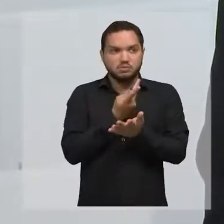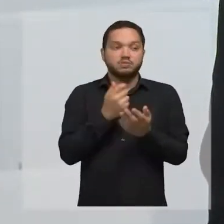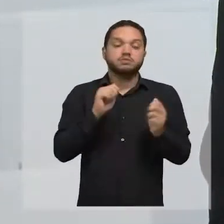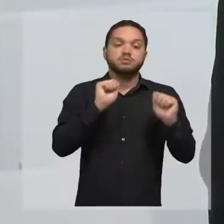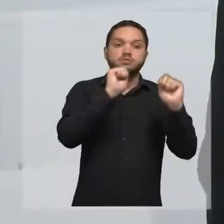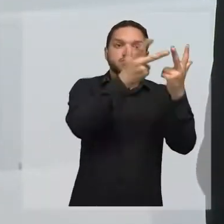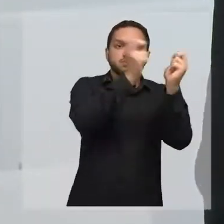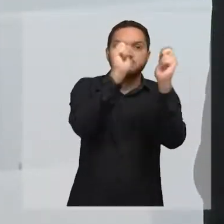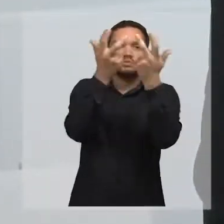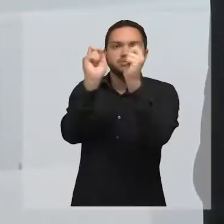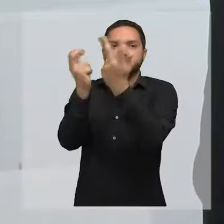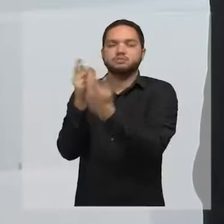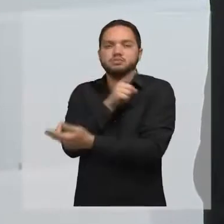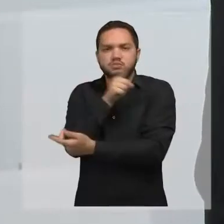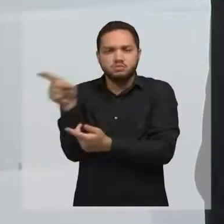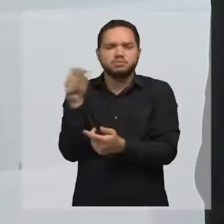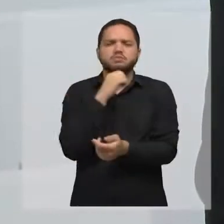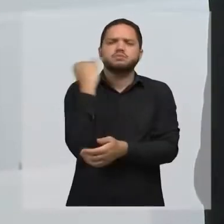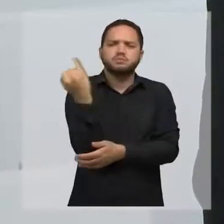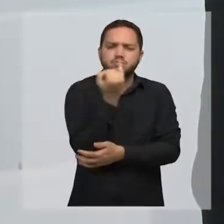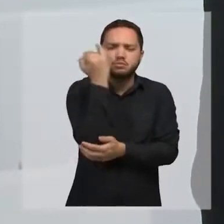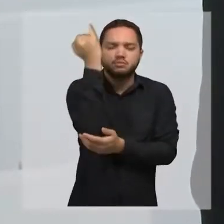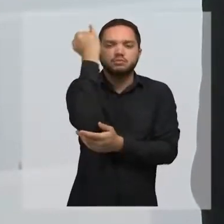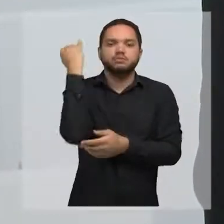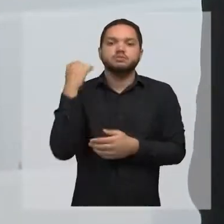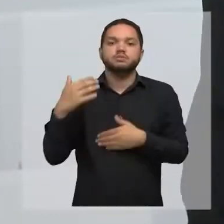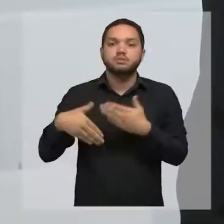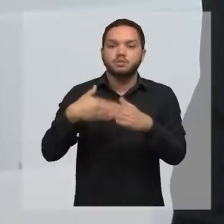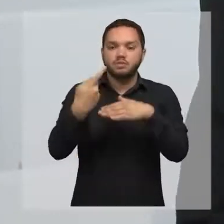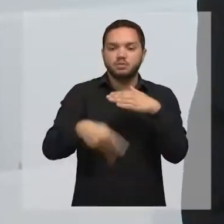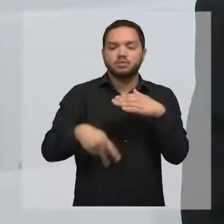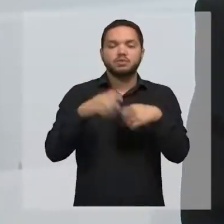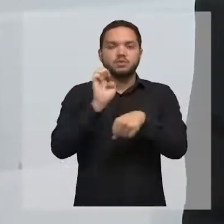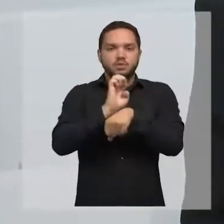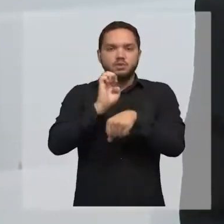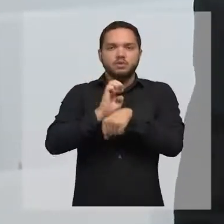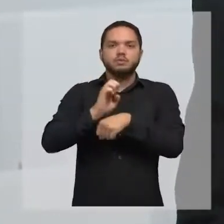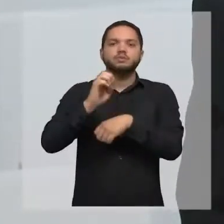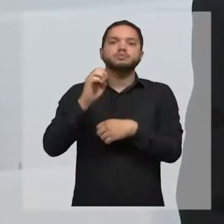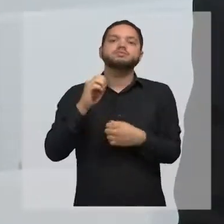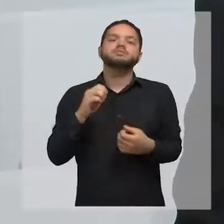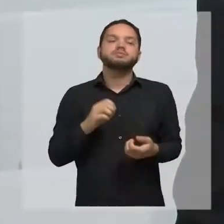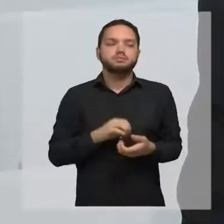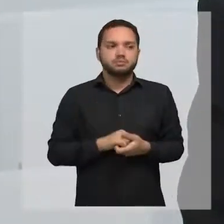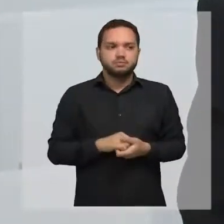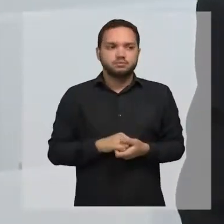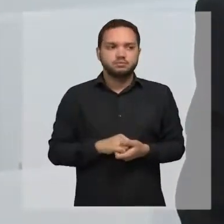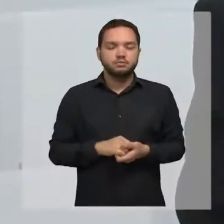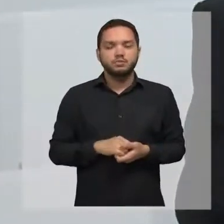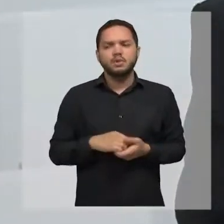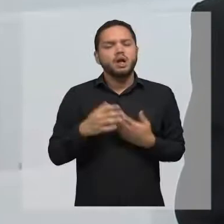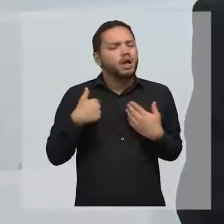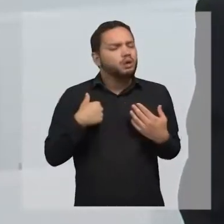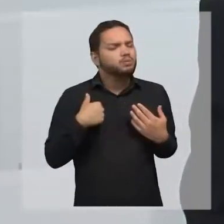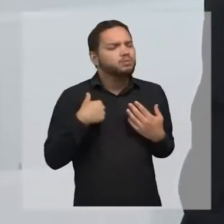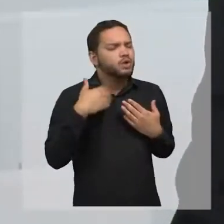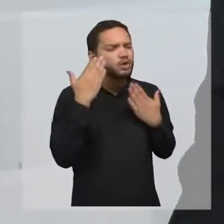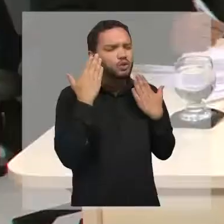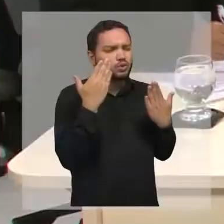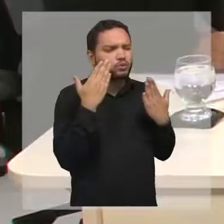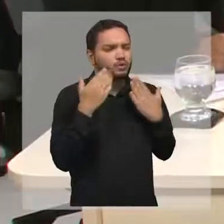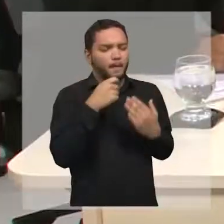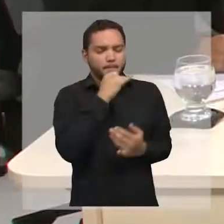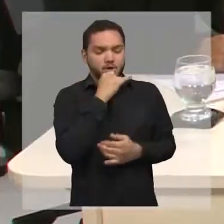acontece. E as câmaras municipais são importantíssimas, células importantíssimas para o desenvolvimento do país, do estado e do próprio município. Me tira uma dúvida,